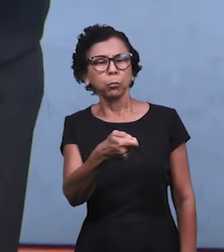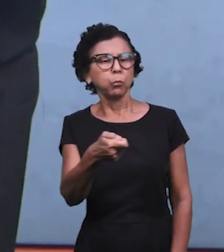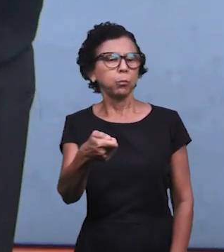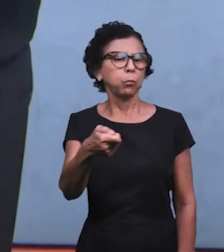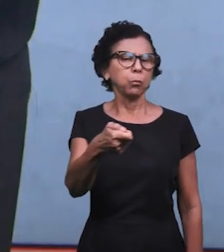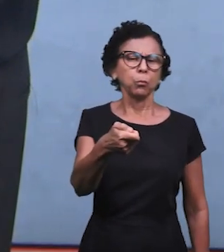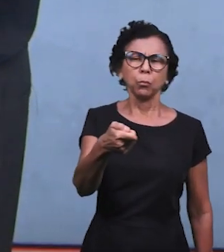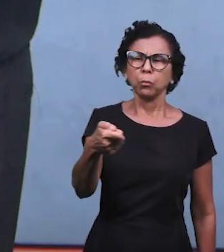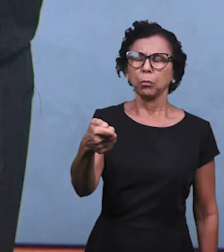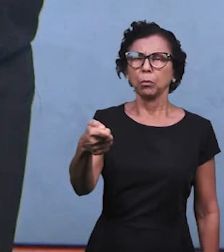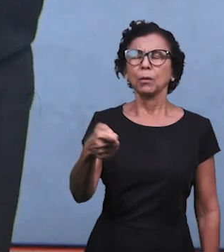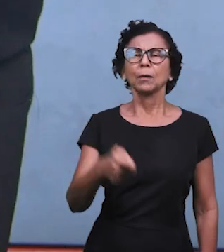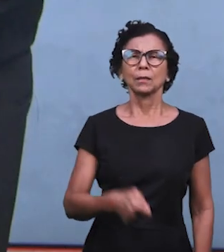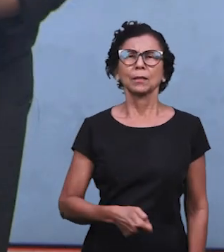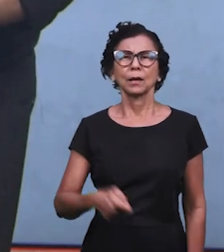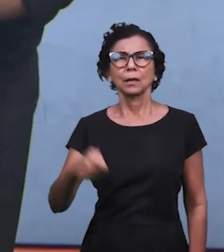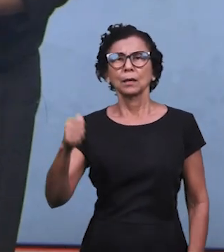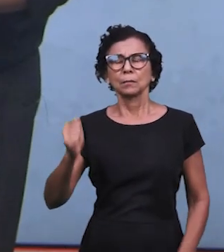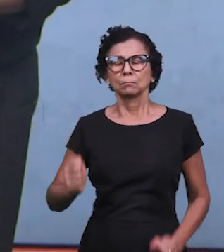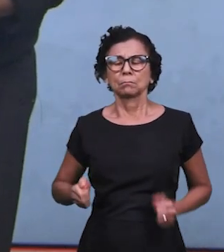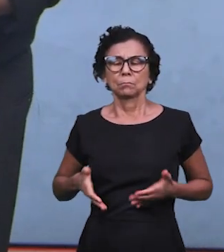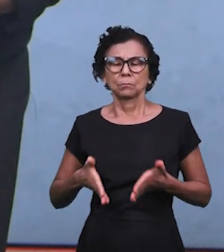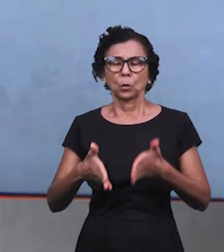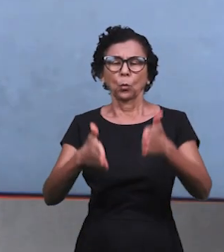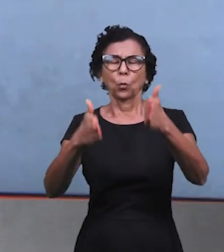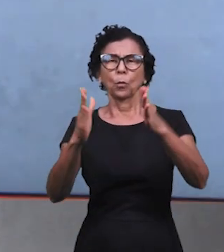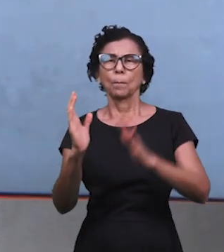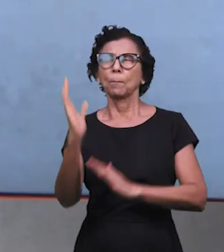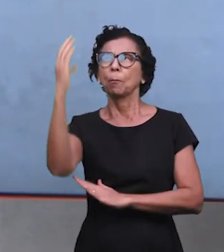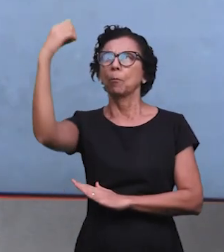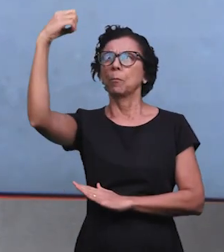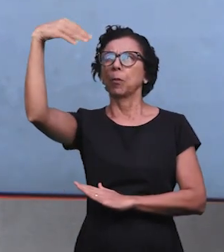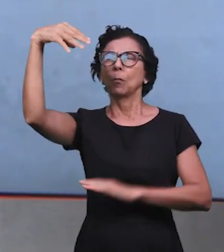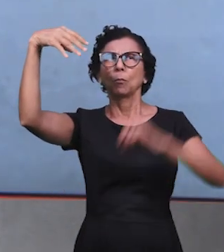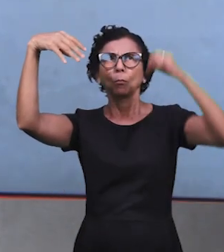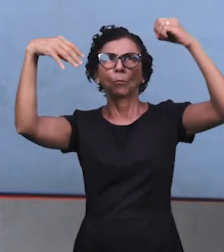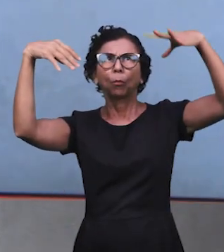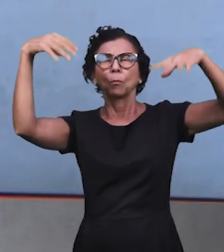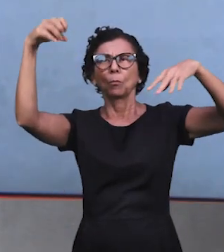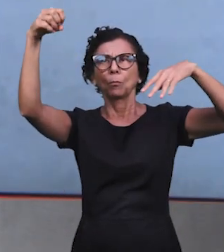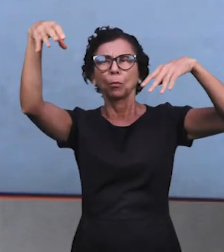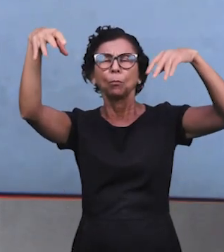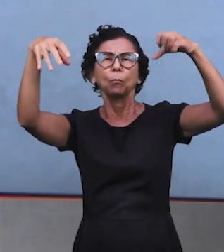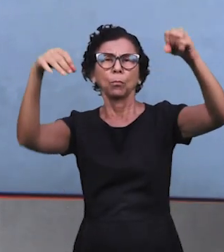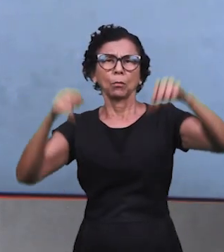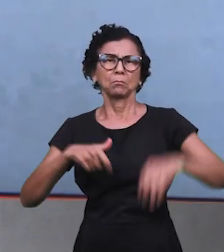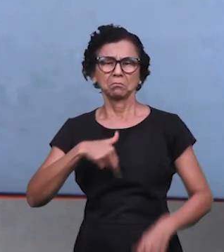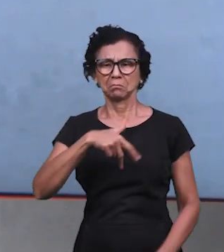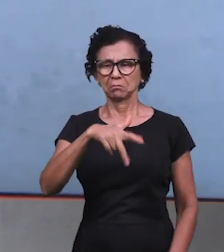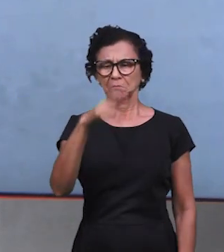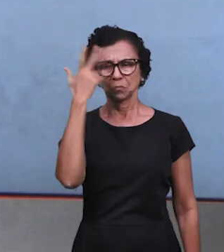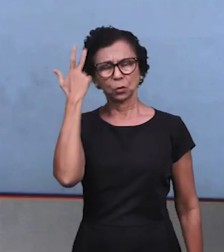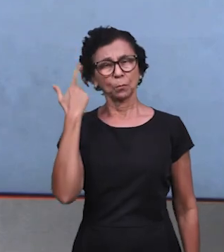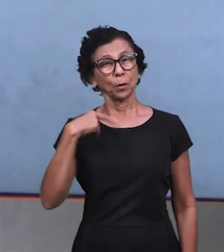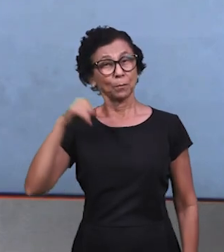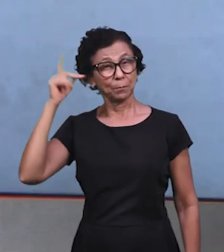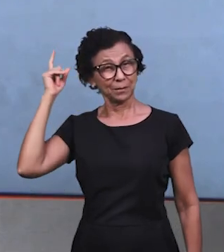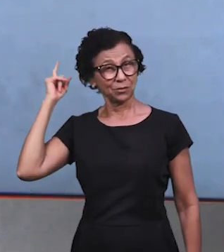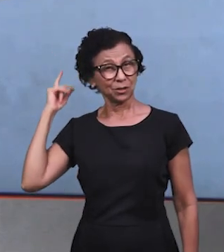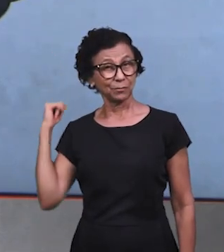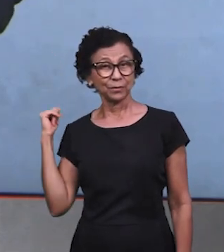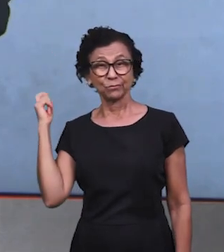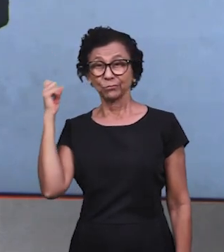para um lado e para o outro, a iluminação dentro dos nossos lares, mas naquela época usava-se muito a candeia para transitar, principalmente à